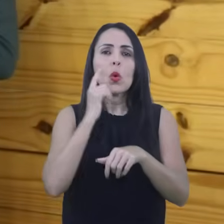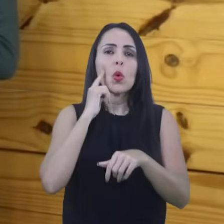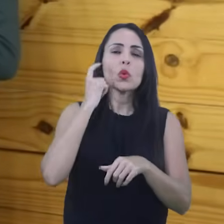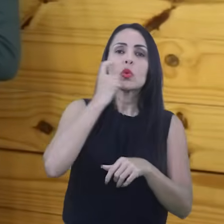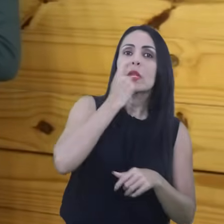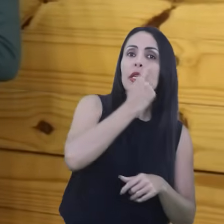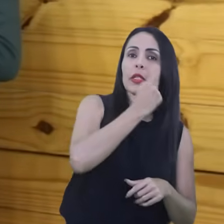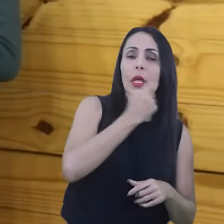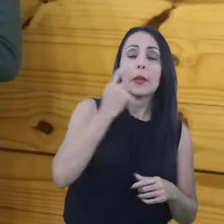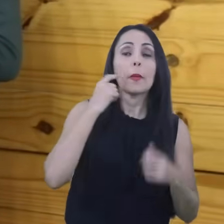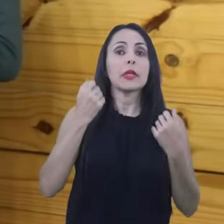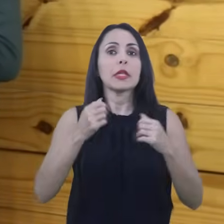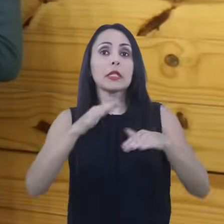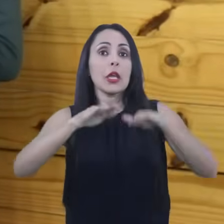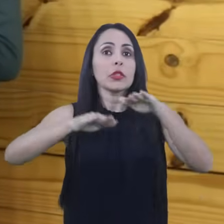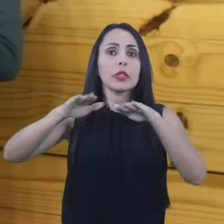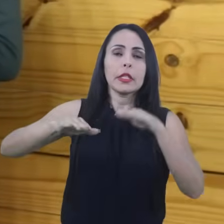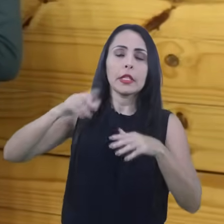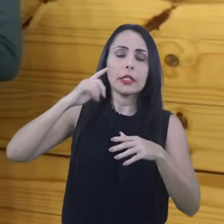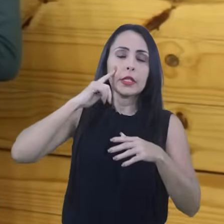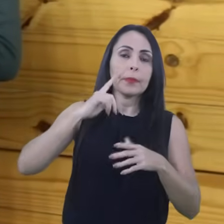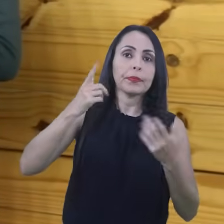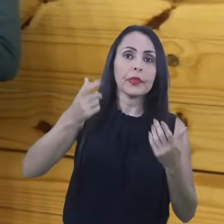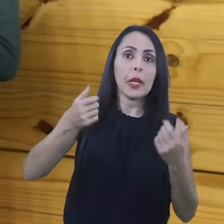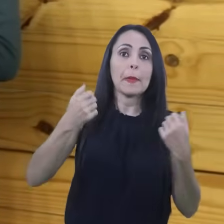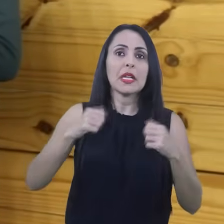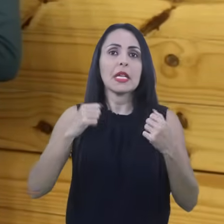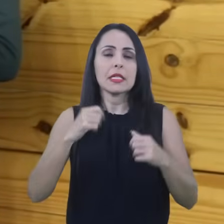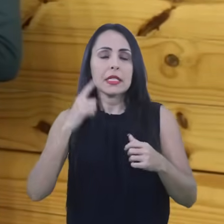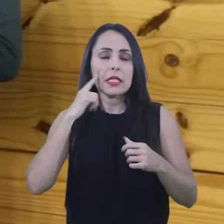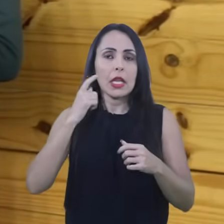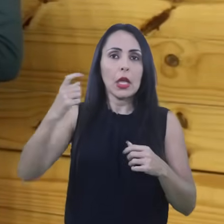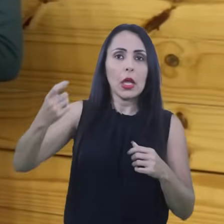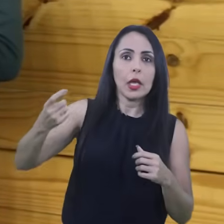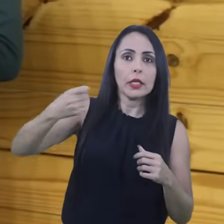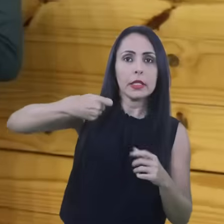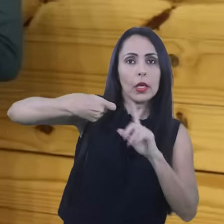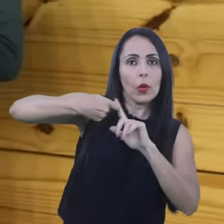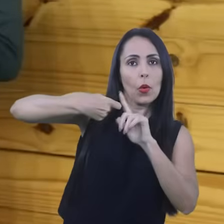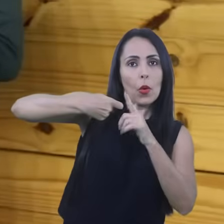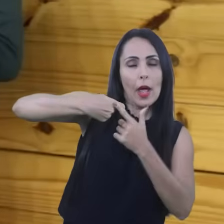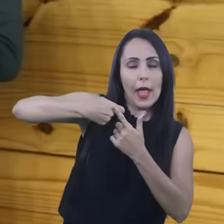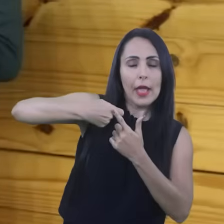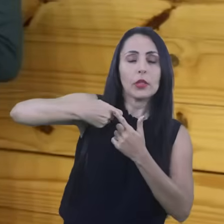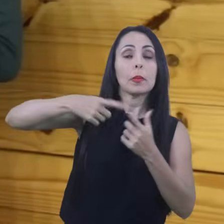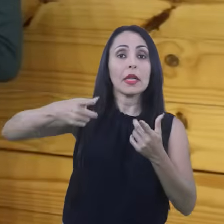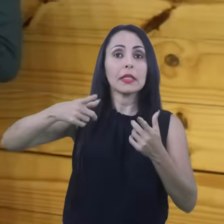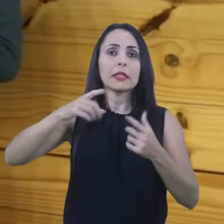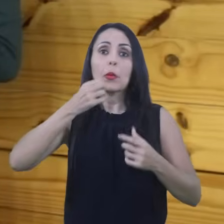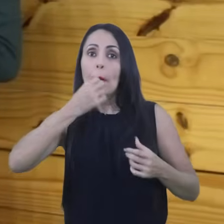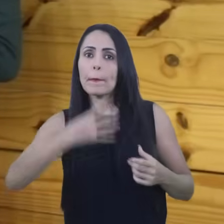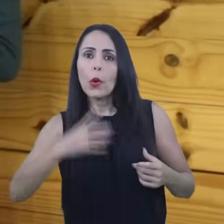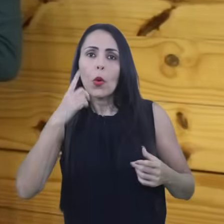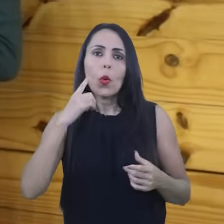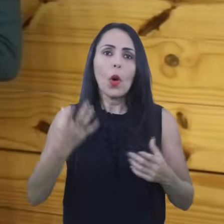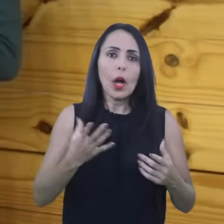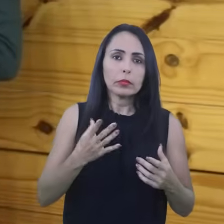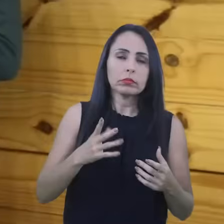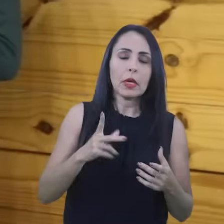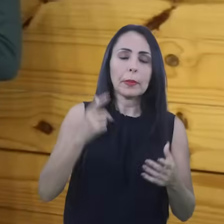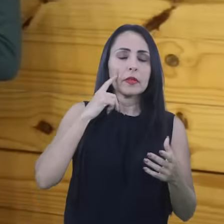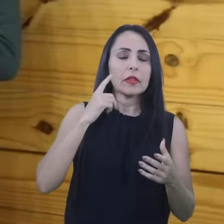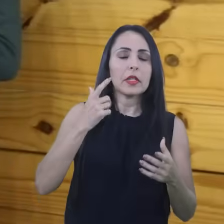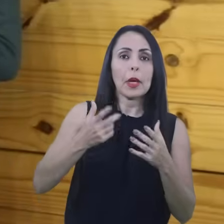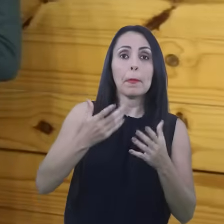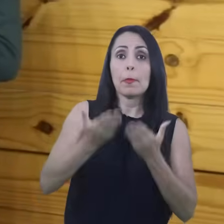de equilíbrio. O cabo dessa escova ele precisa ser anatômico, reto, né, para você ter uma boa apreensão palmar, né, e